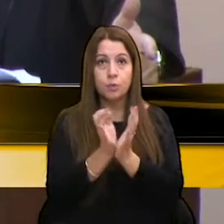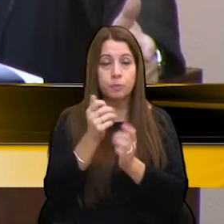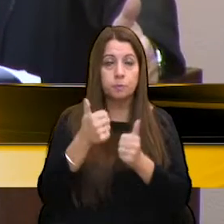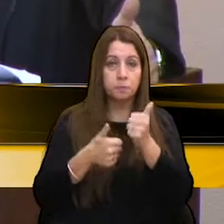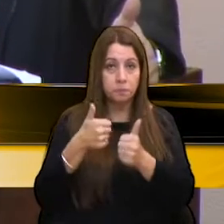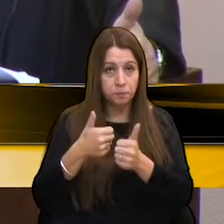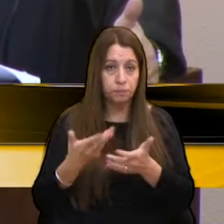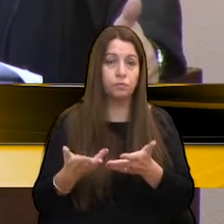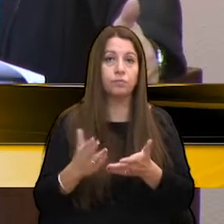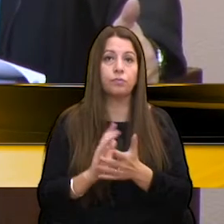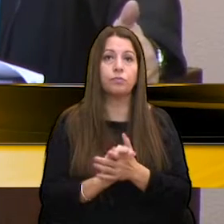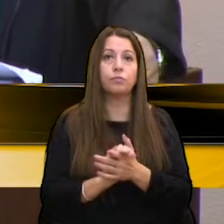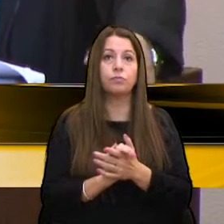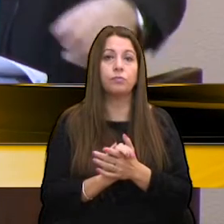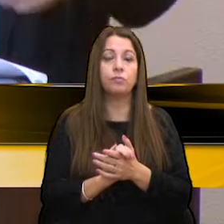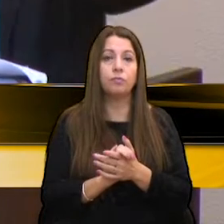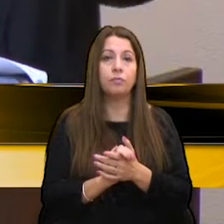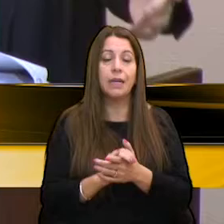futebol, né?